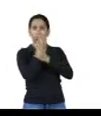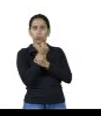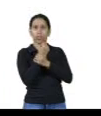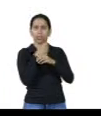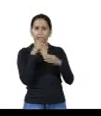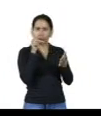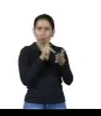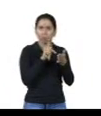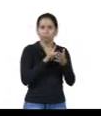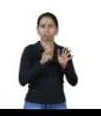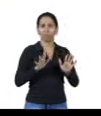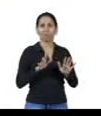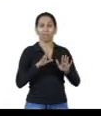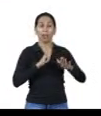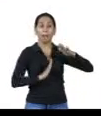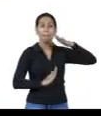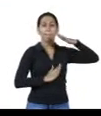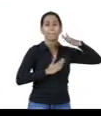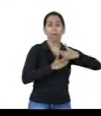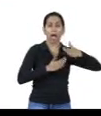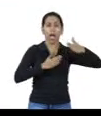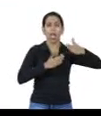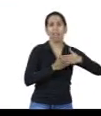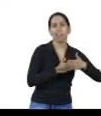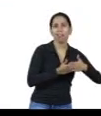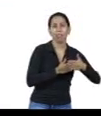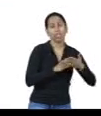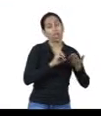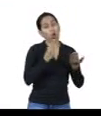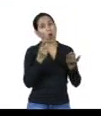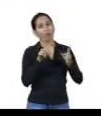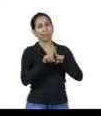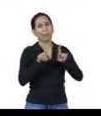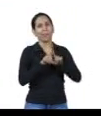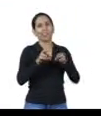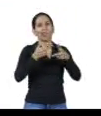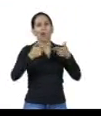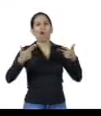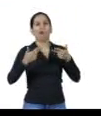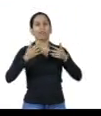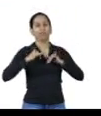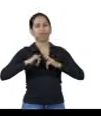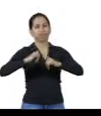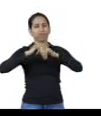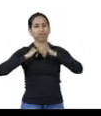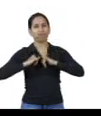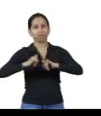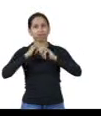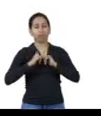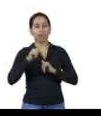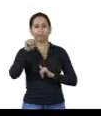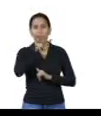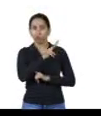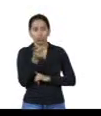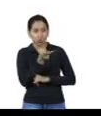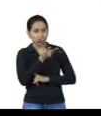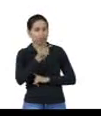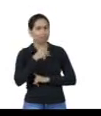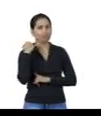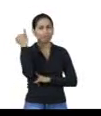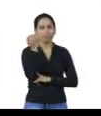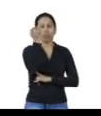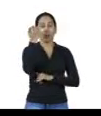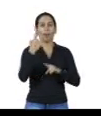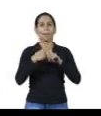famosas barreiras físicas e sistemas eletrônicos de segurança, fundamentais para que o trabalhador não entre em contato com nenhuma parte perigosa